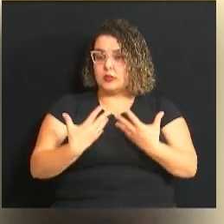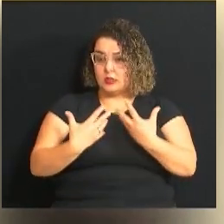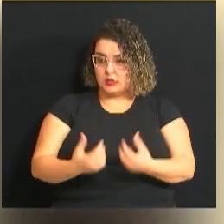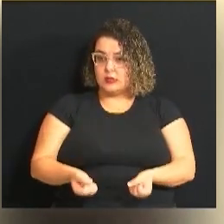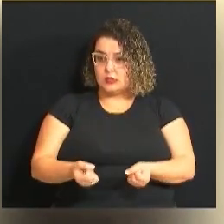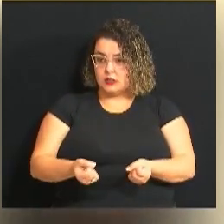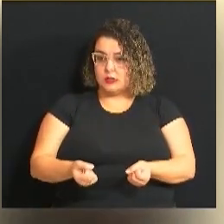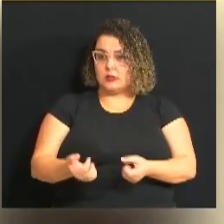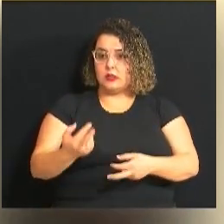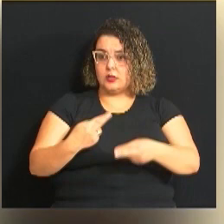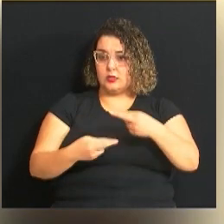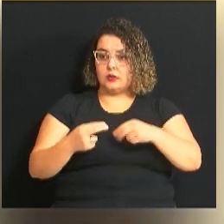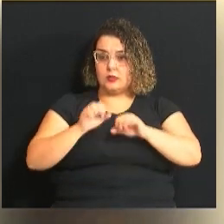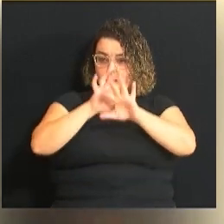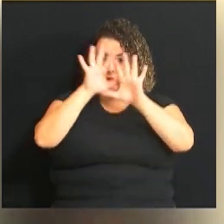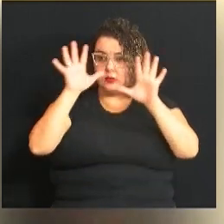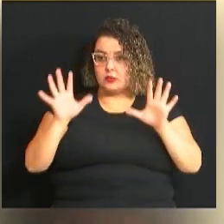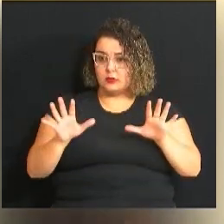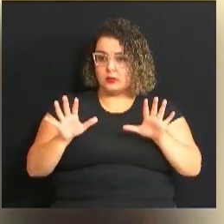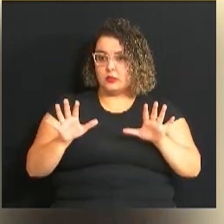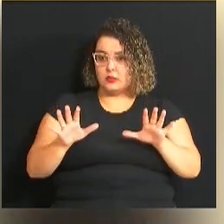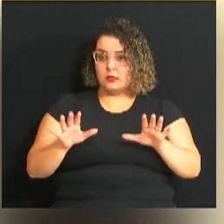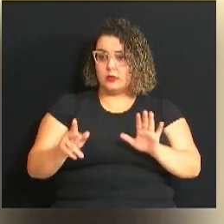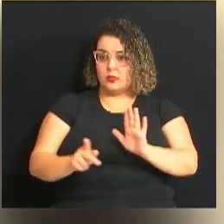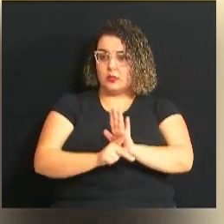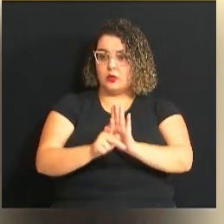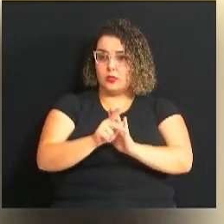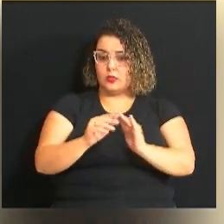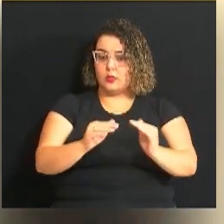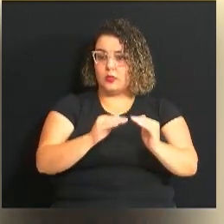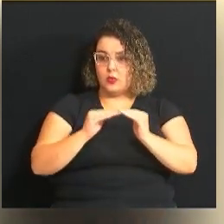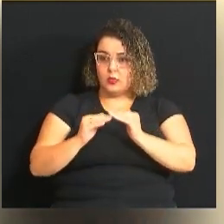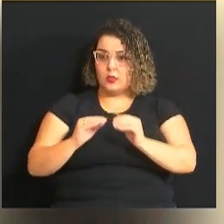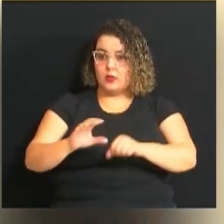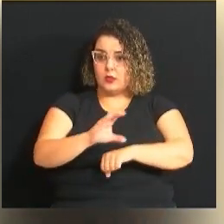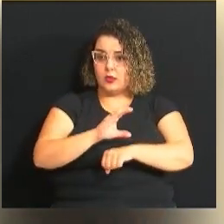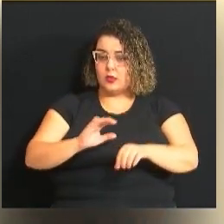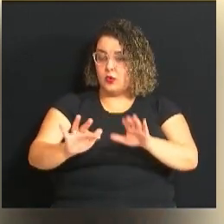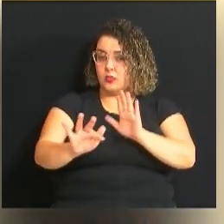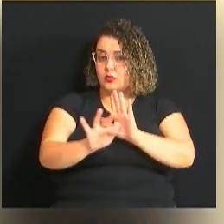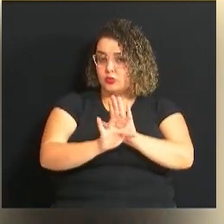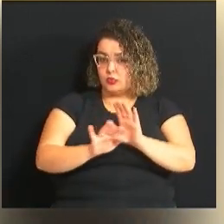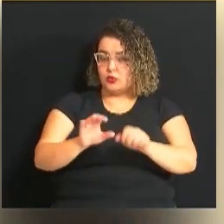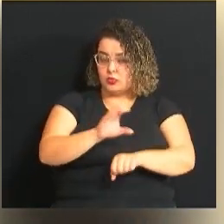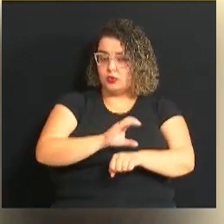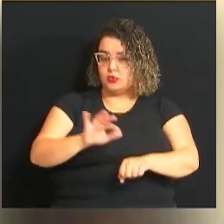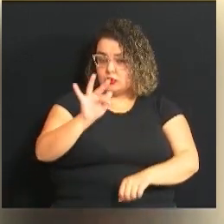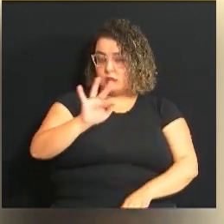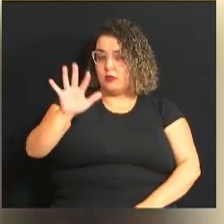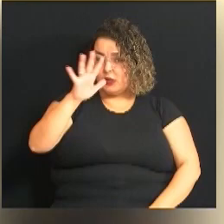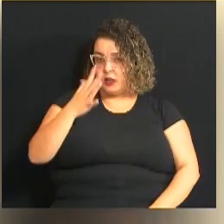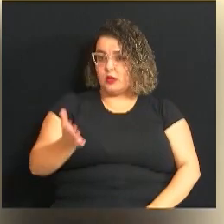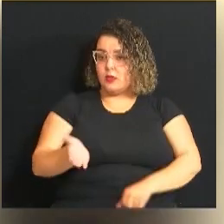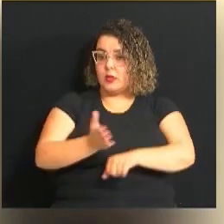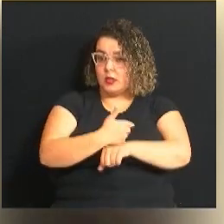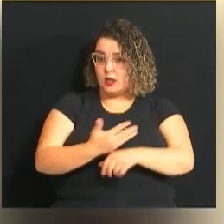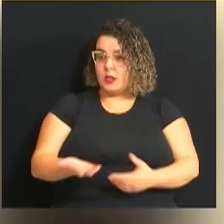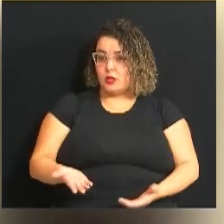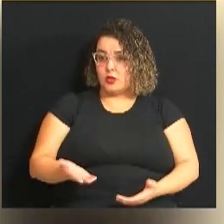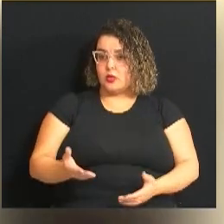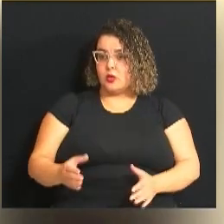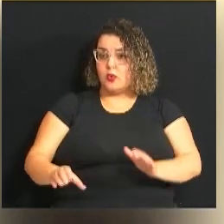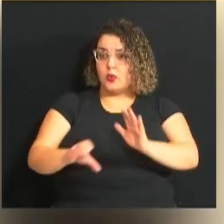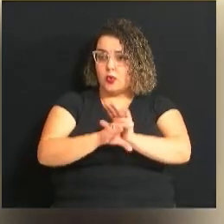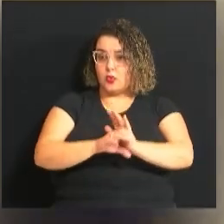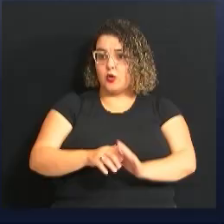relacionado a transparência o projeto é harmônico com a Constituição Federal e antes disso O Código do